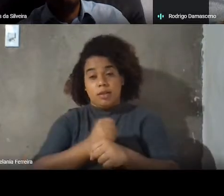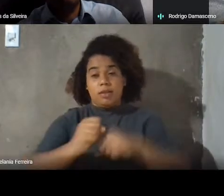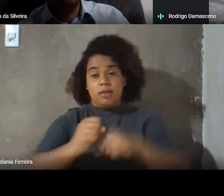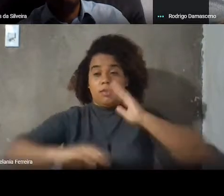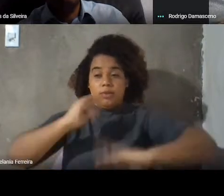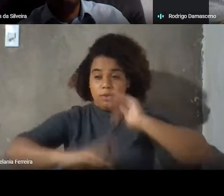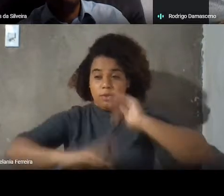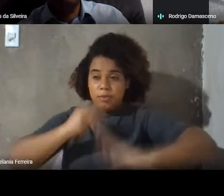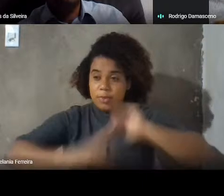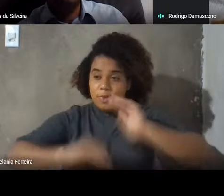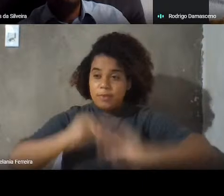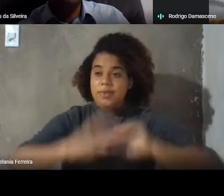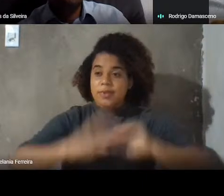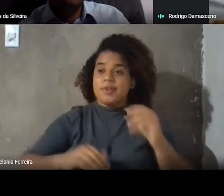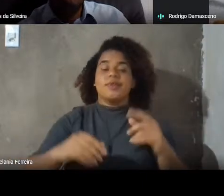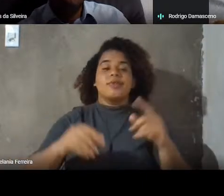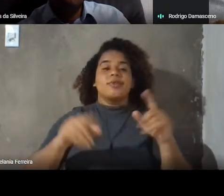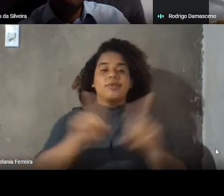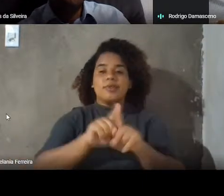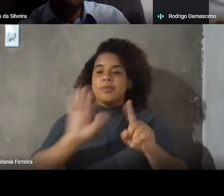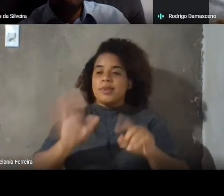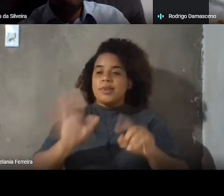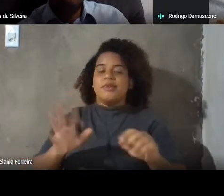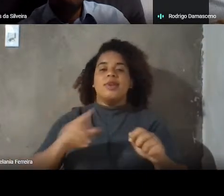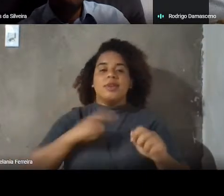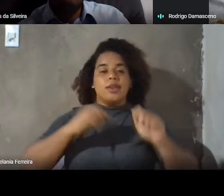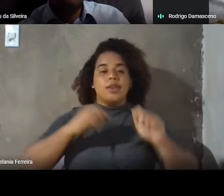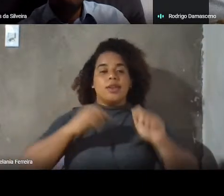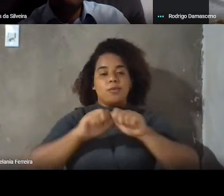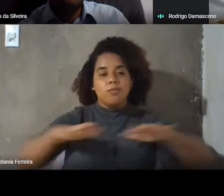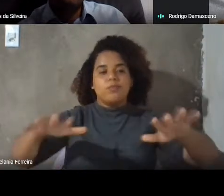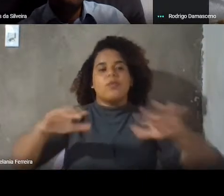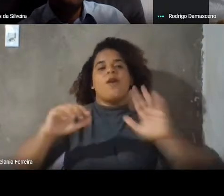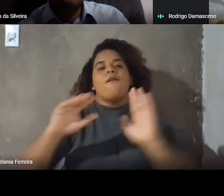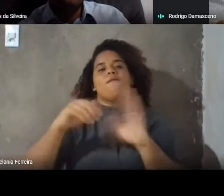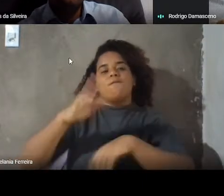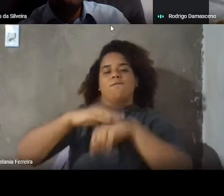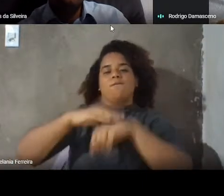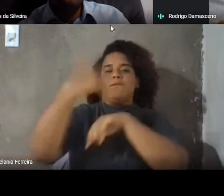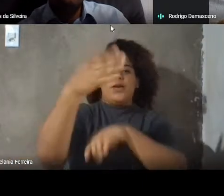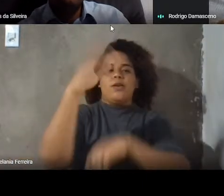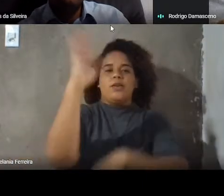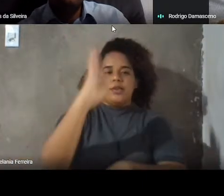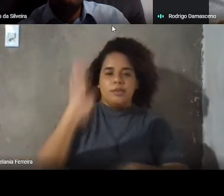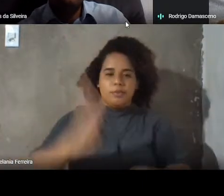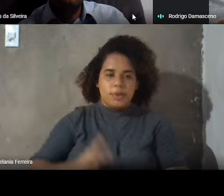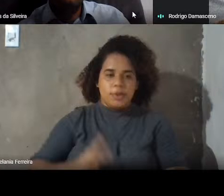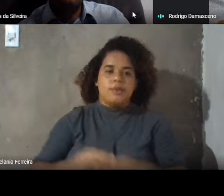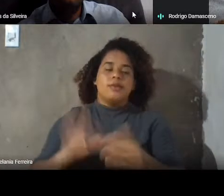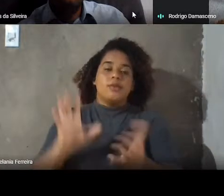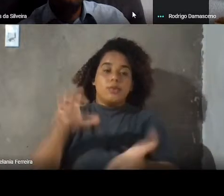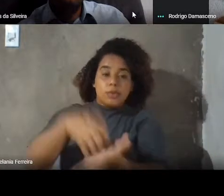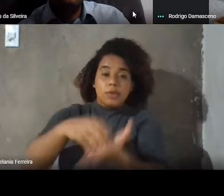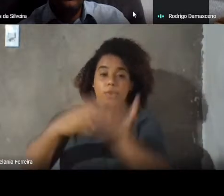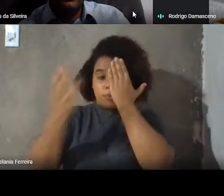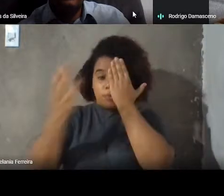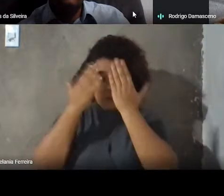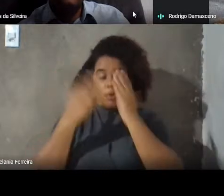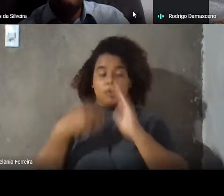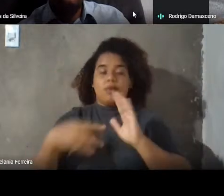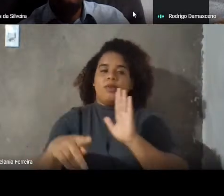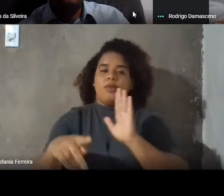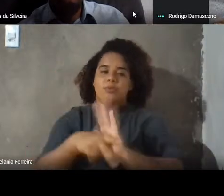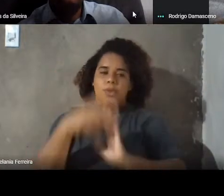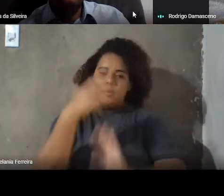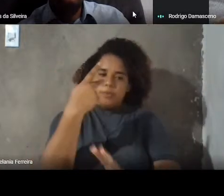tem uma repercussão nacional e internacional, né, através também agora do seu Centro Psicológico Rodrigo Lopes. Então, muito Obrigado,